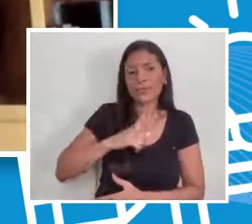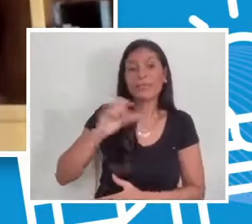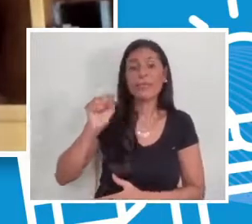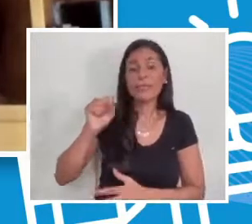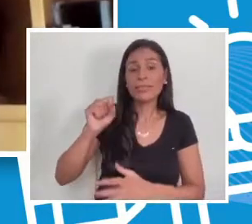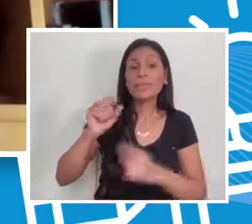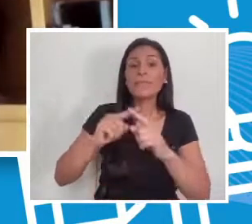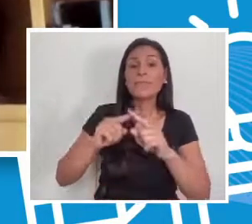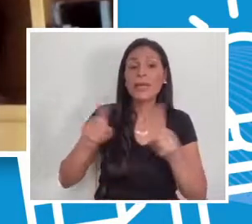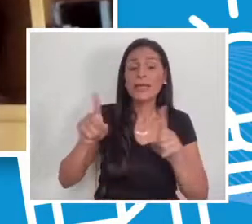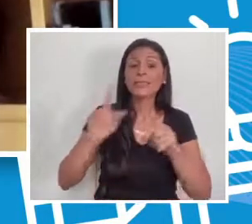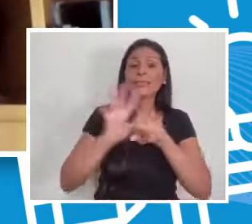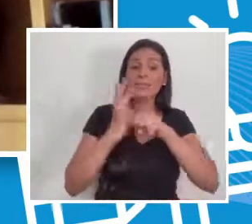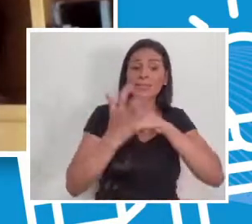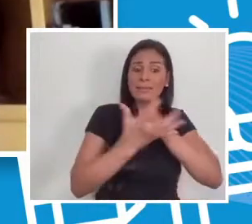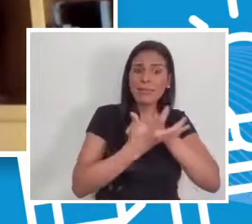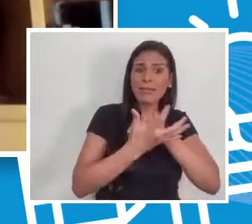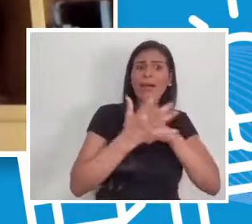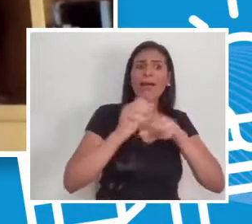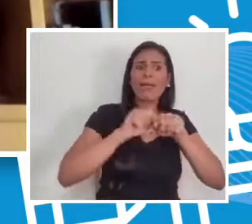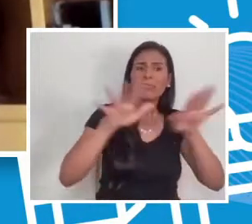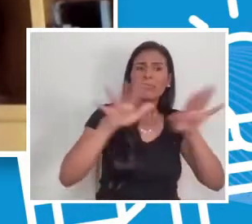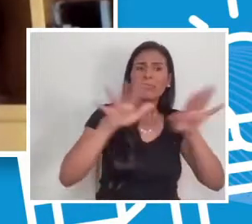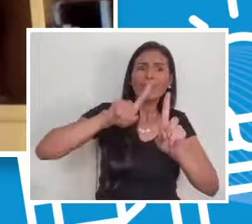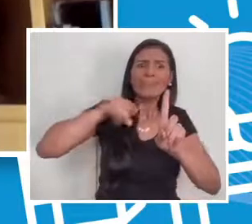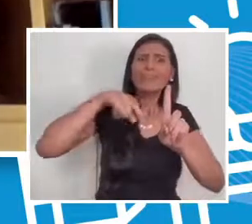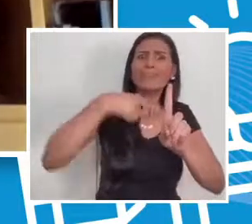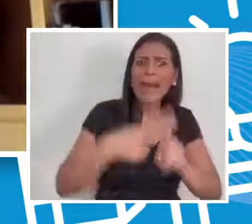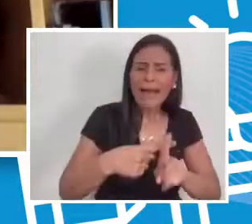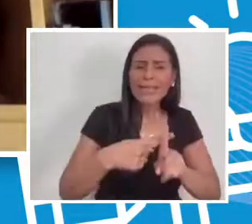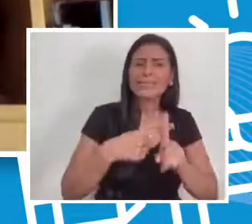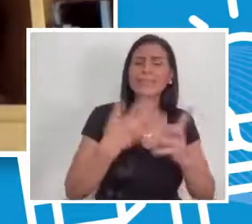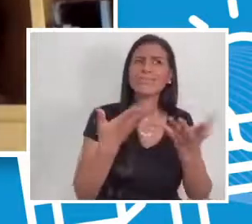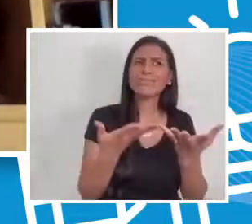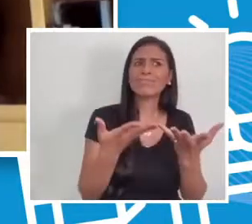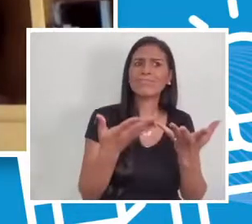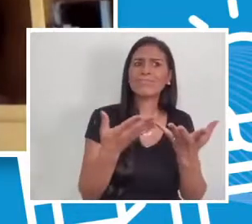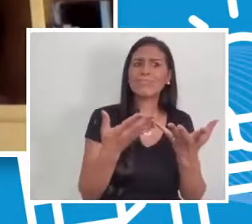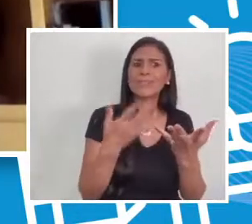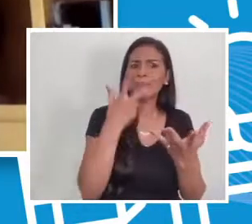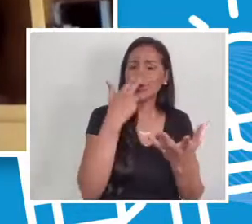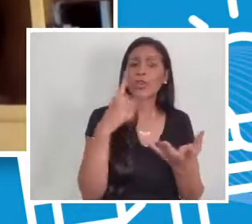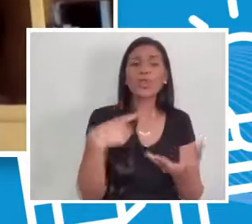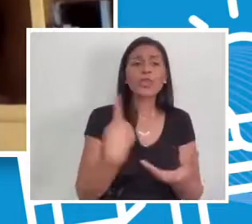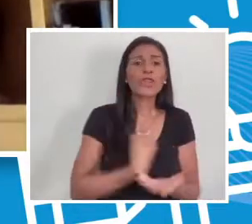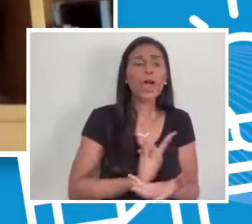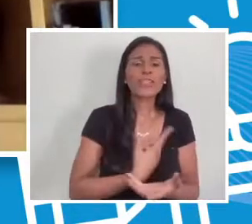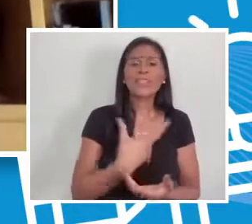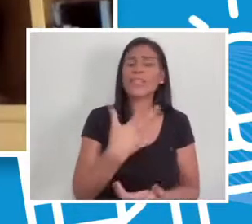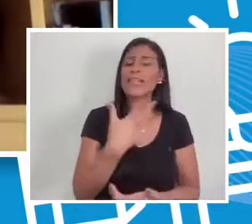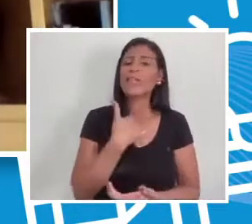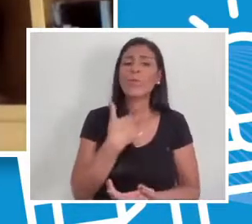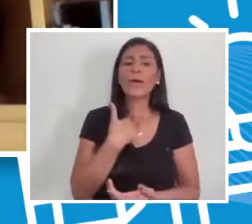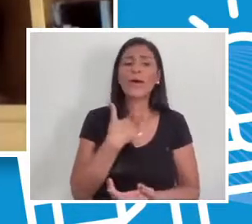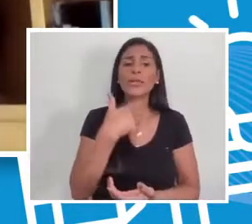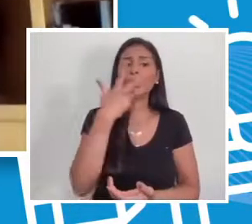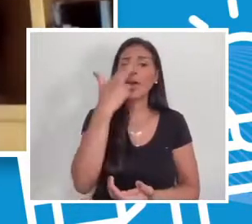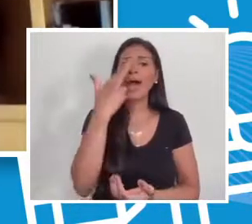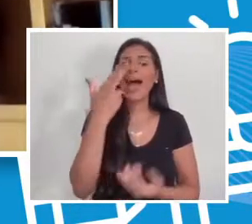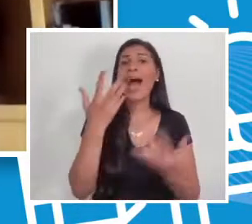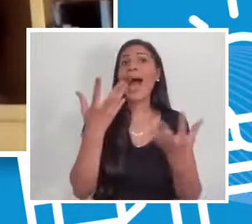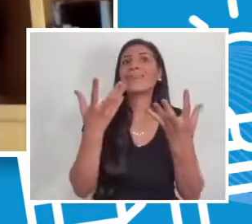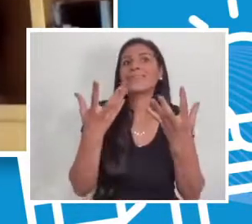eu diria para vocês, nós não podemos deixar que eles saiam. A busca ativa